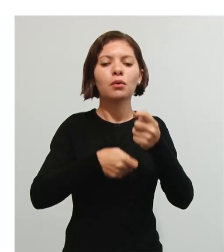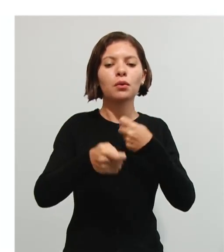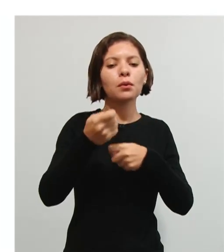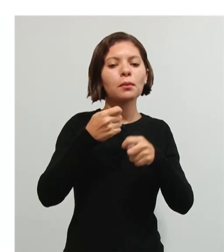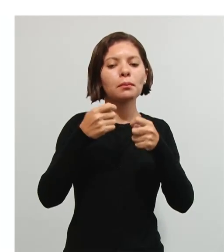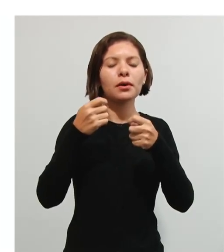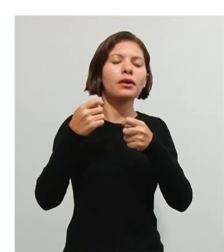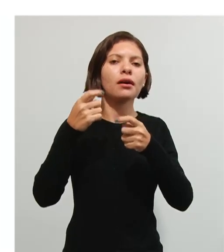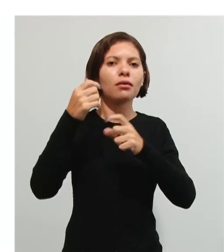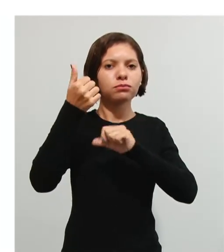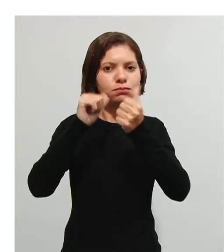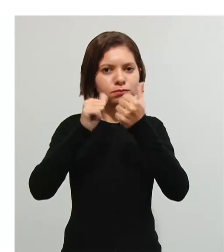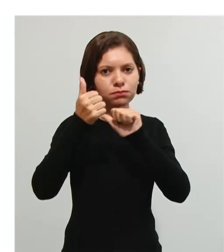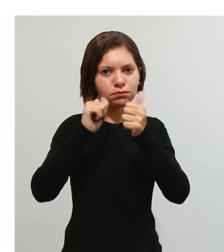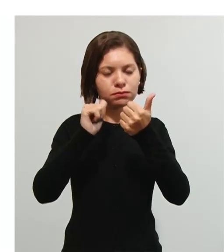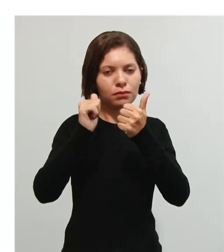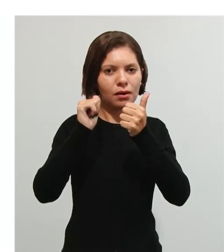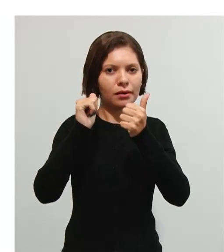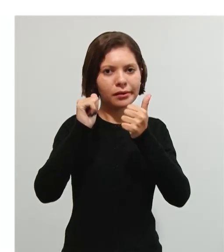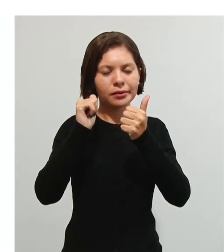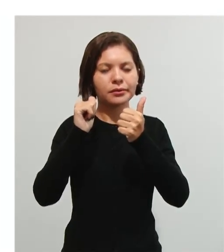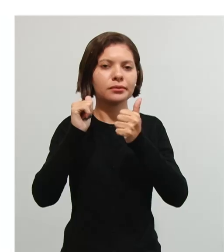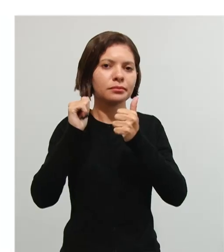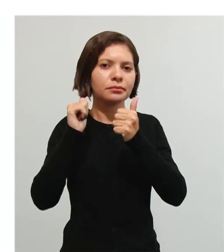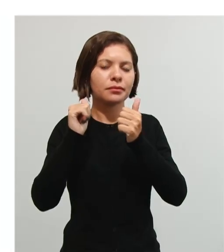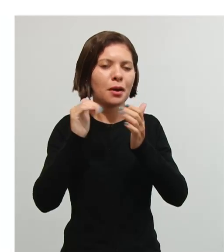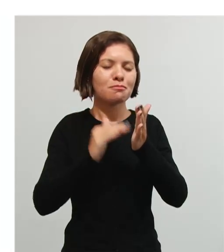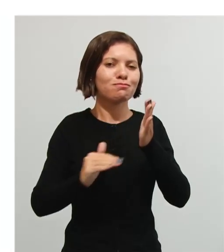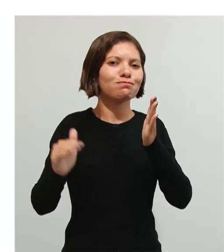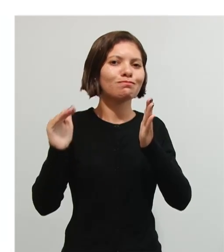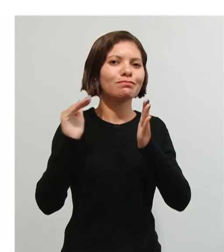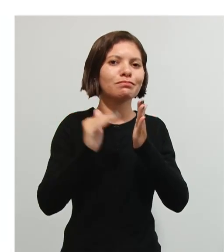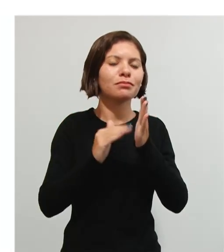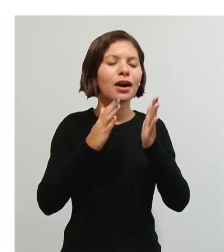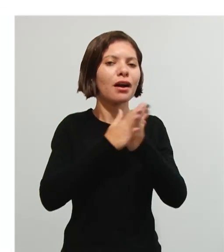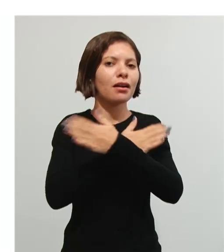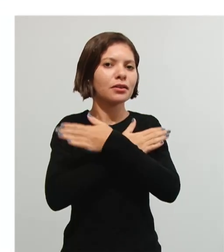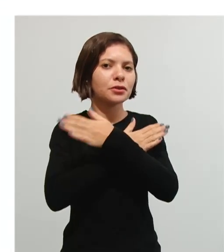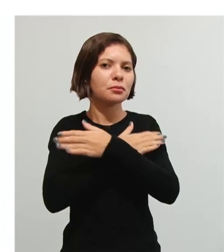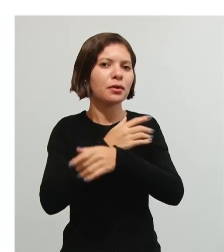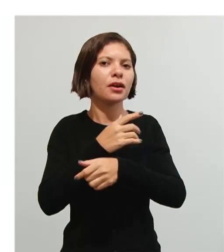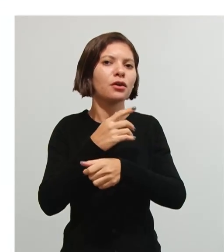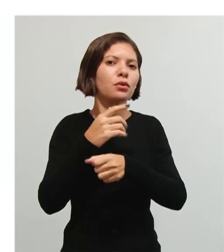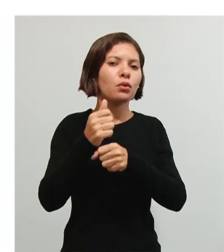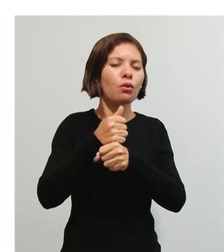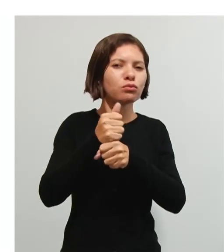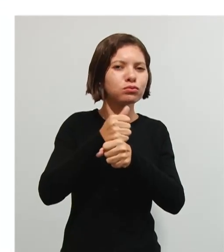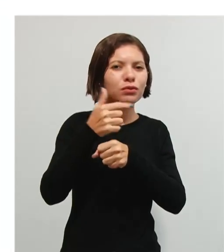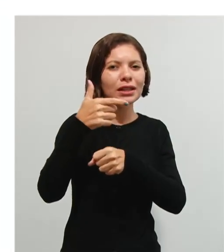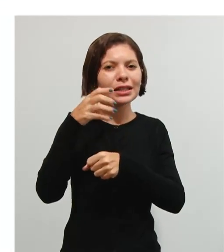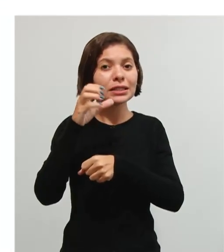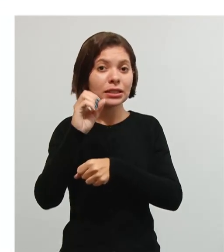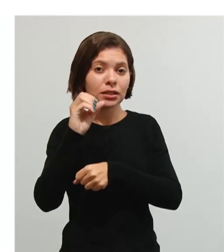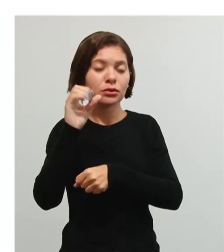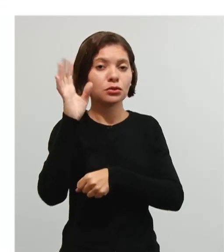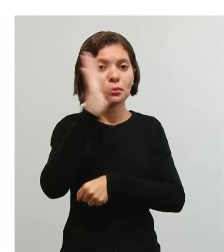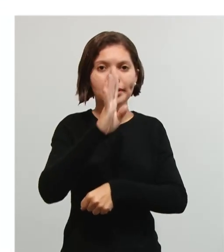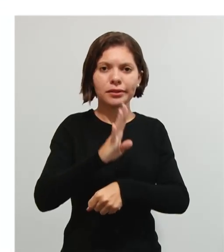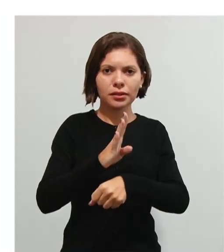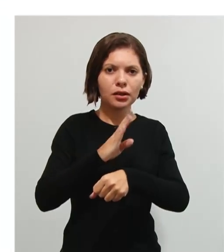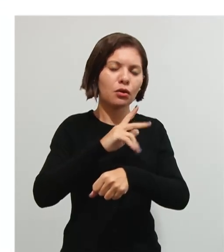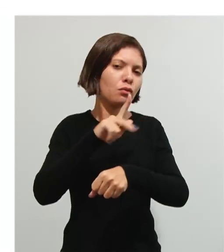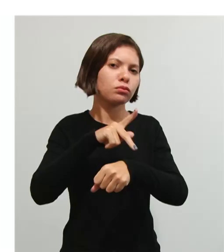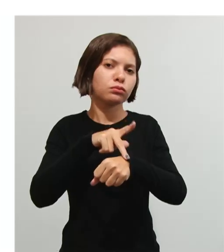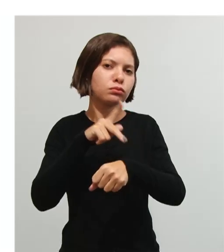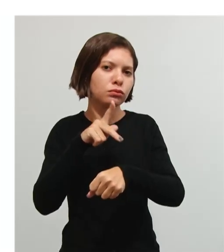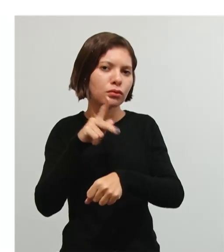mais elevado nível de desemprego? Nos últimos 10 anos, no Brasil, em Porto Velho,